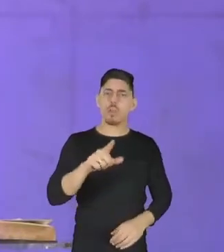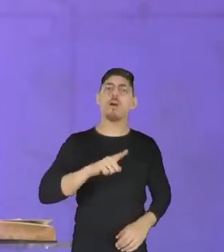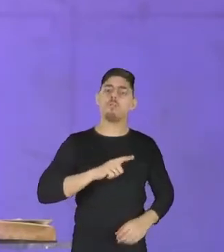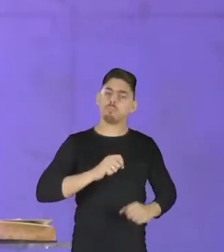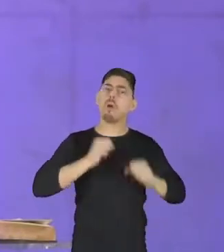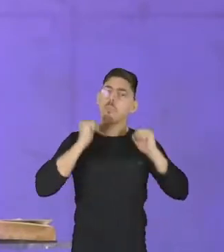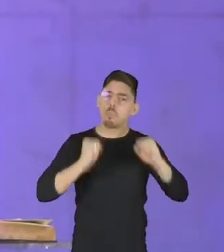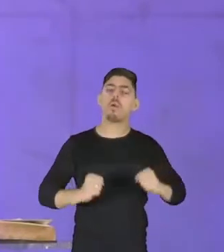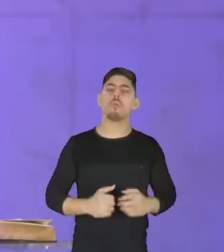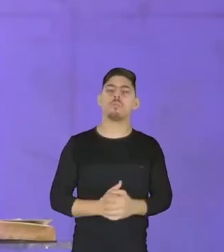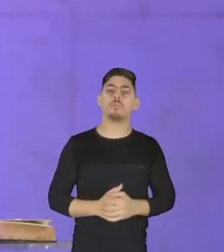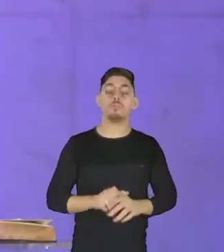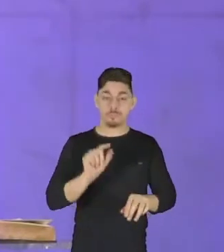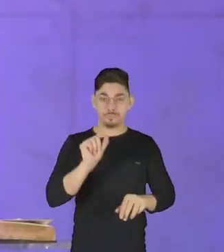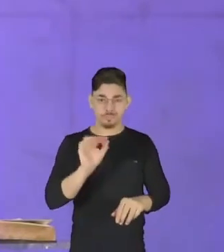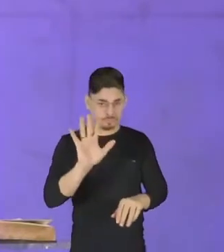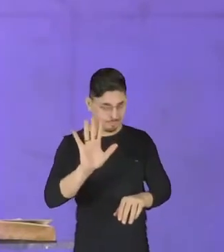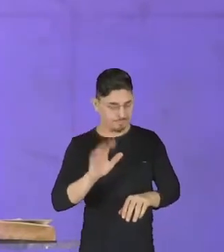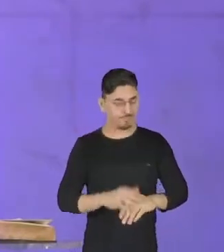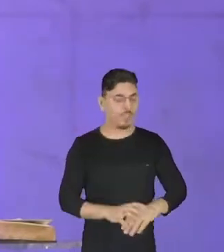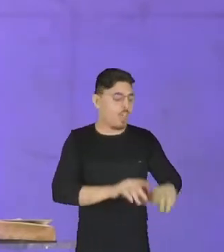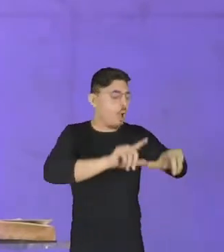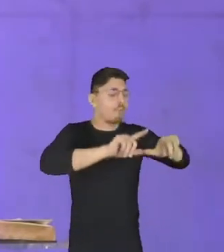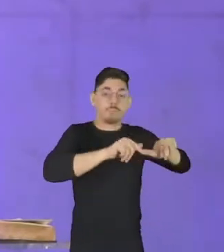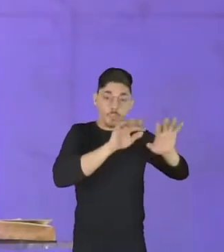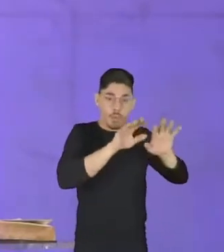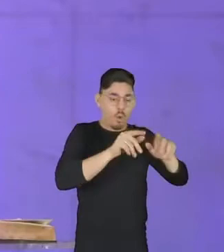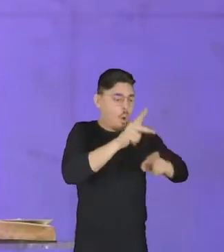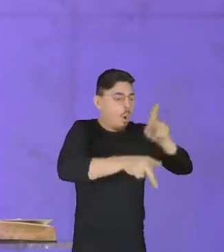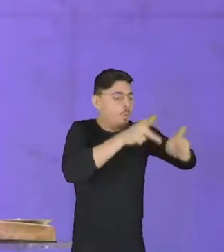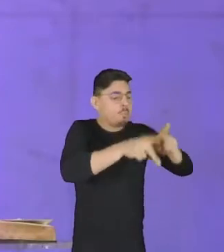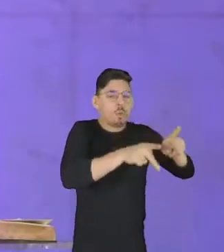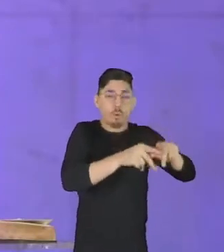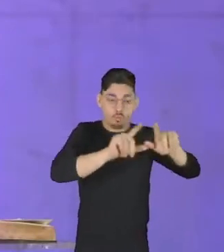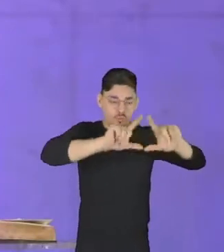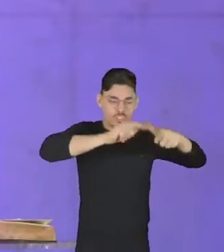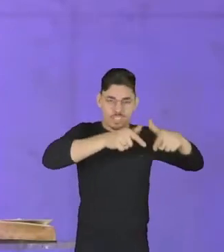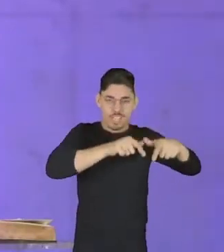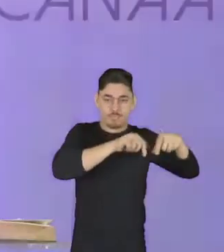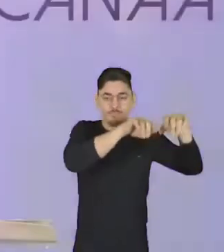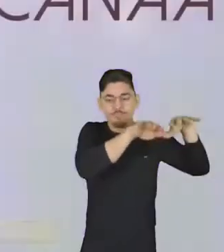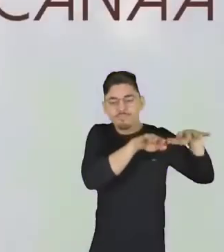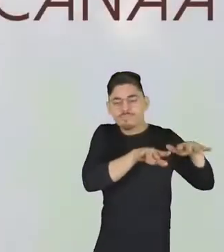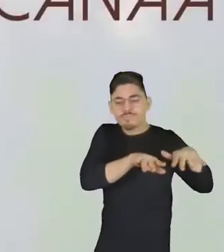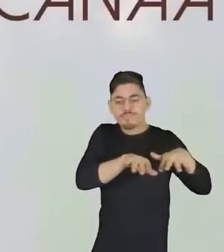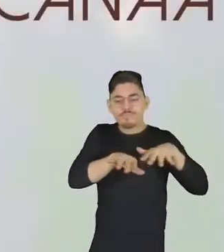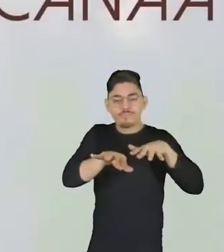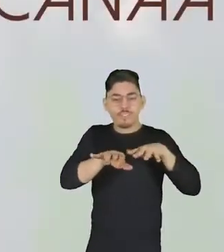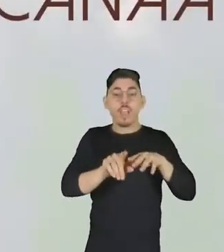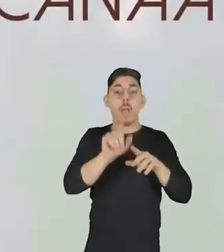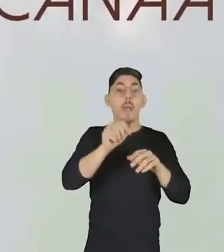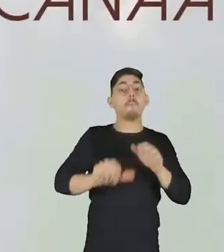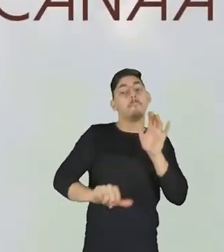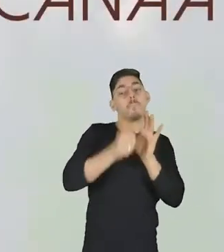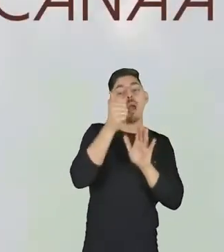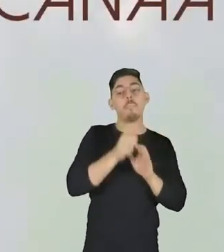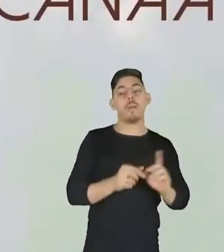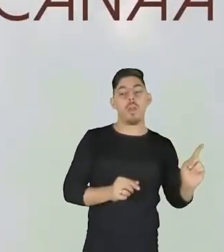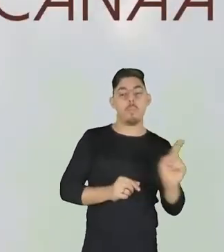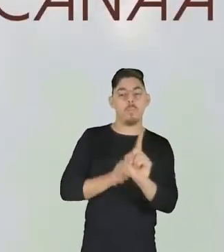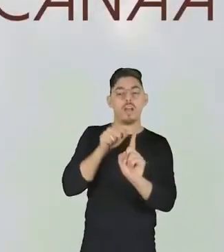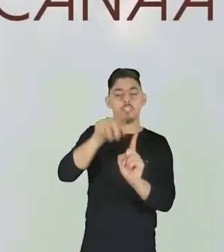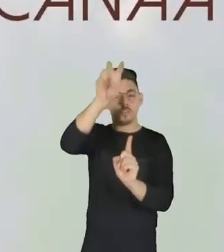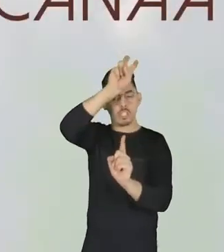Nós temos o povo de Israel peregrinando por três etapas diferentes. Peregrinando pelo Egito,